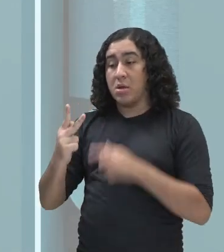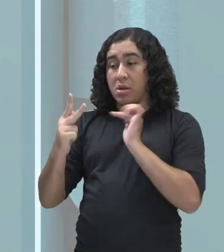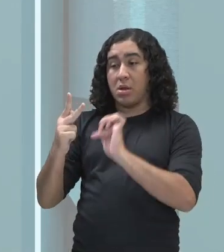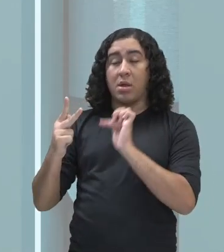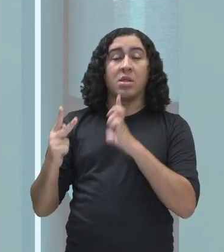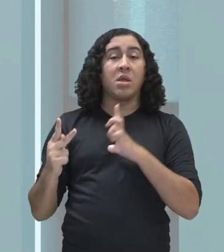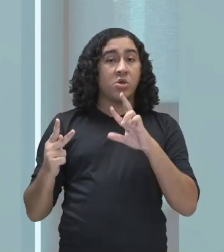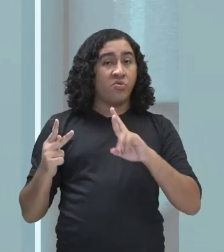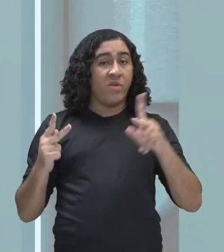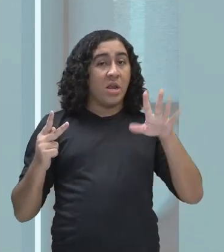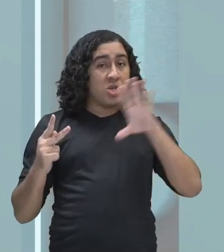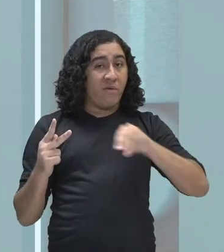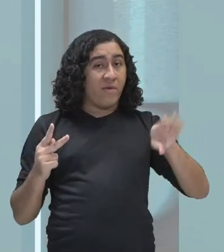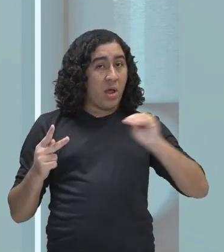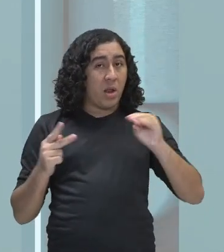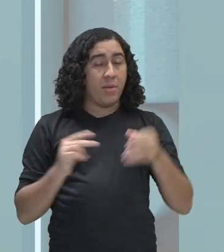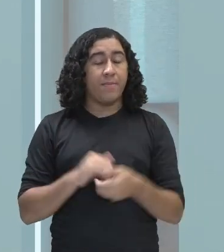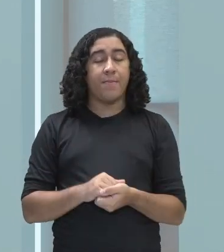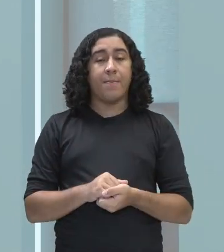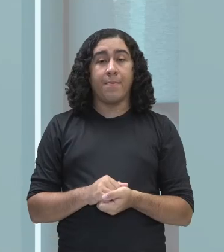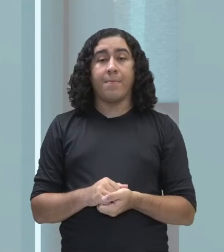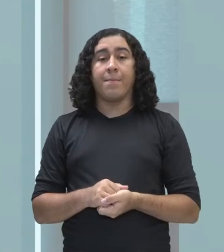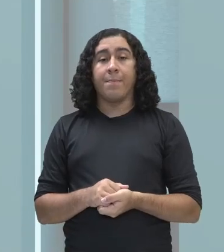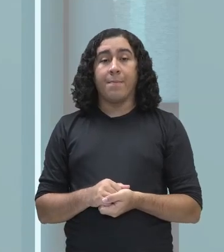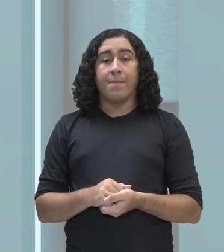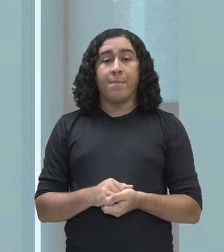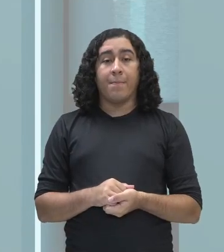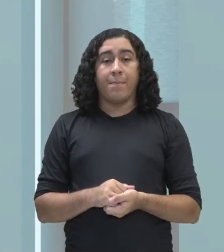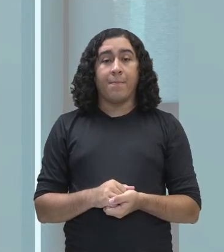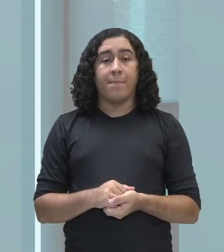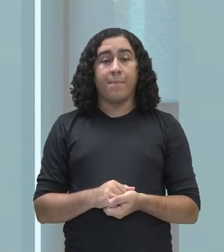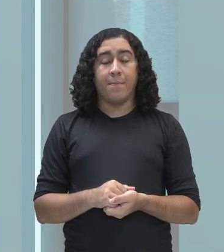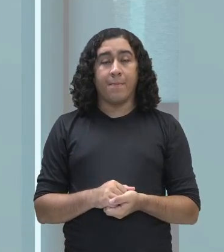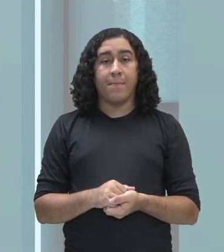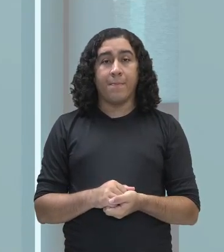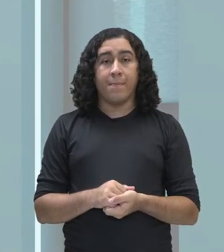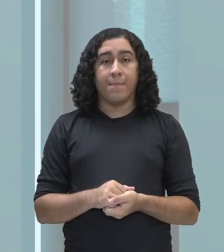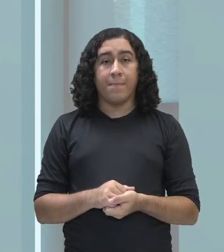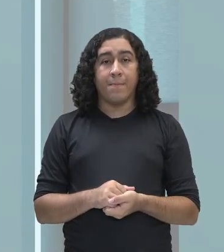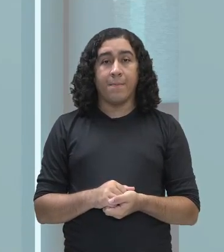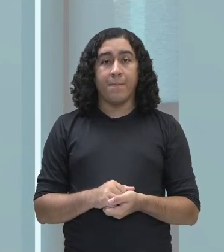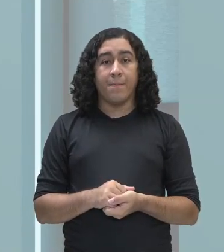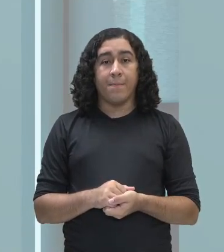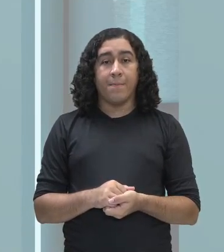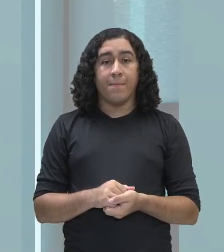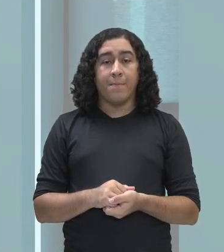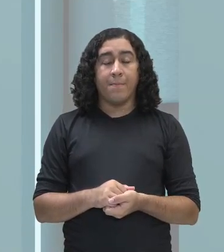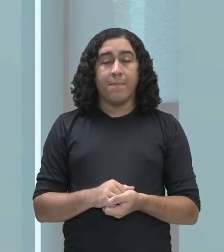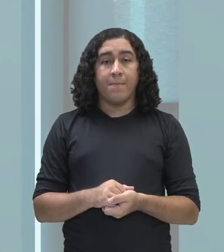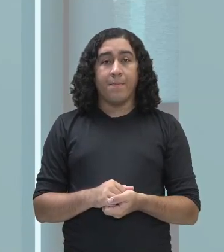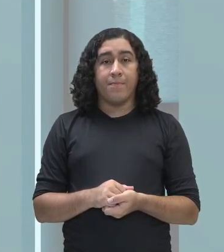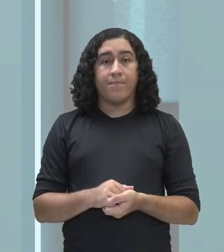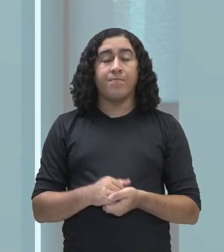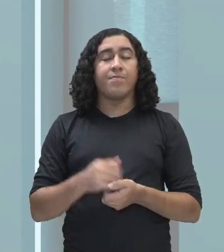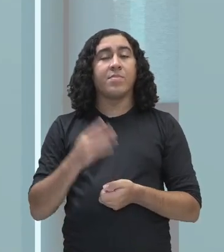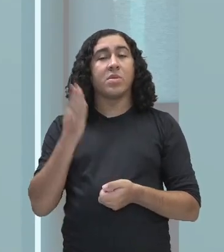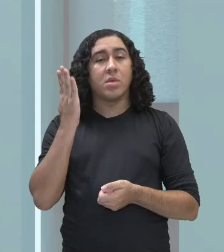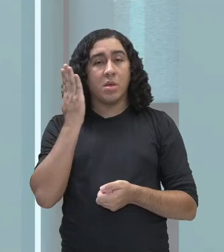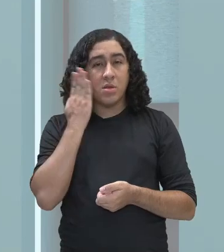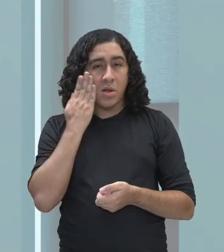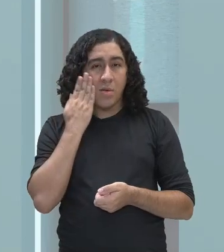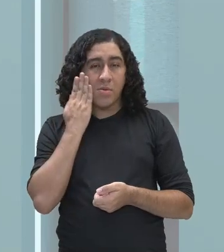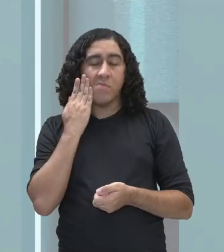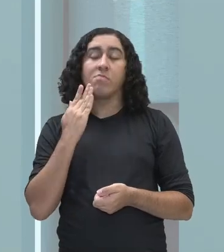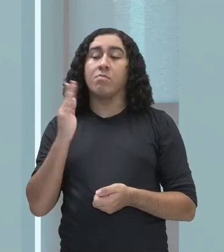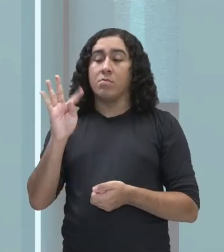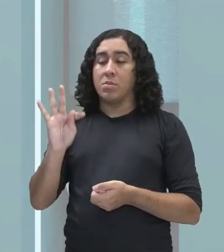de D. Isso é importante saber porque evita da pronúncia errada, tá bom? A palavra começou com TH, nós já sabemos que há uma